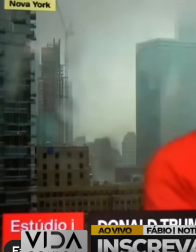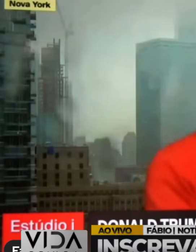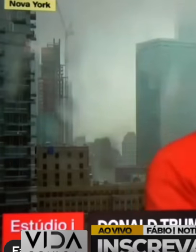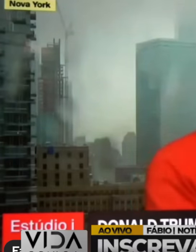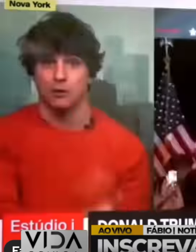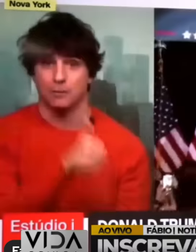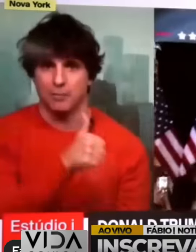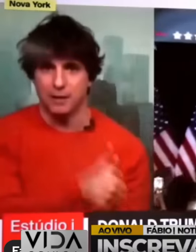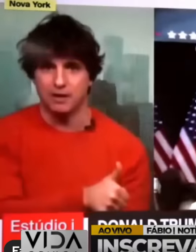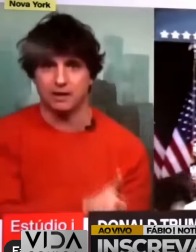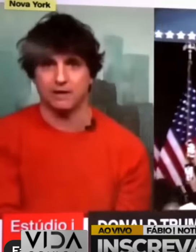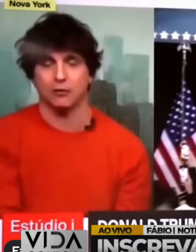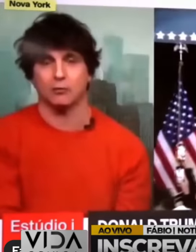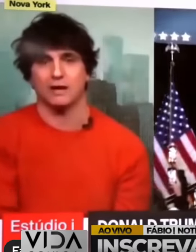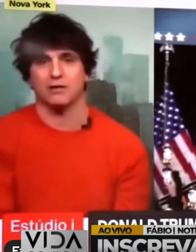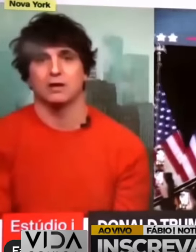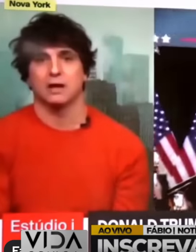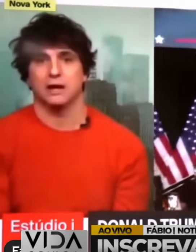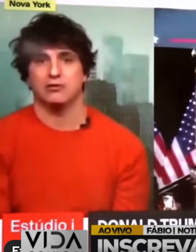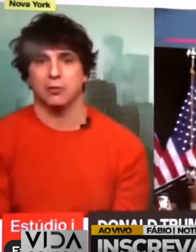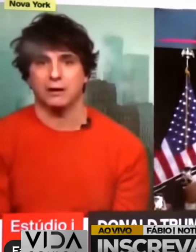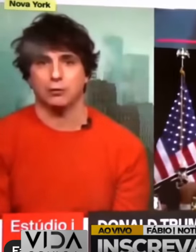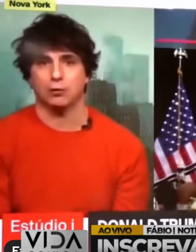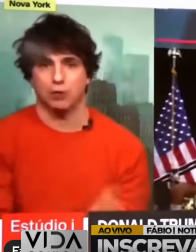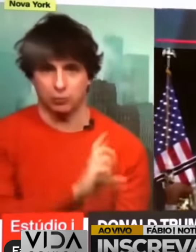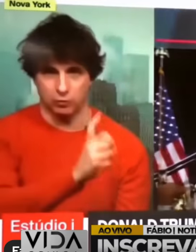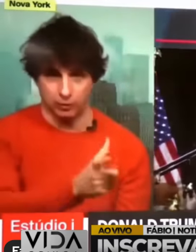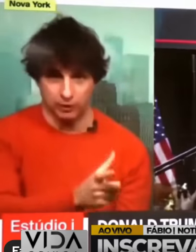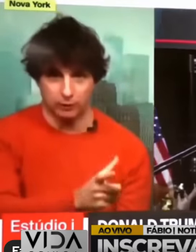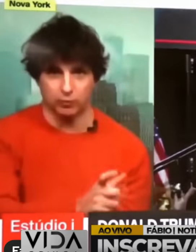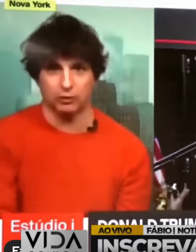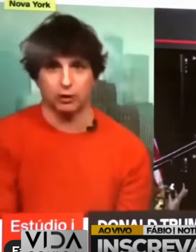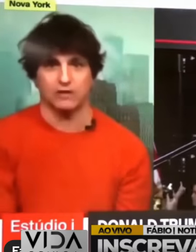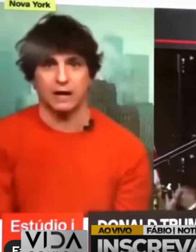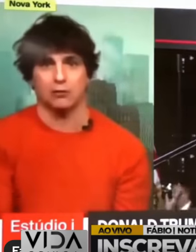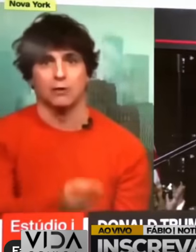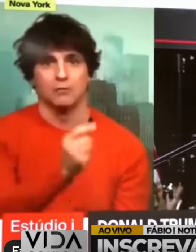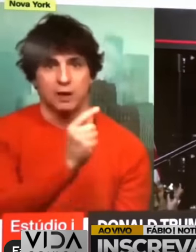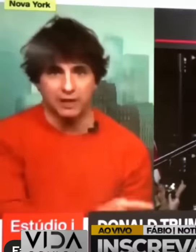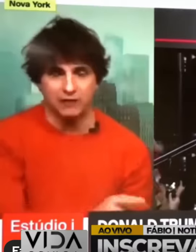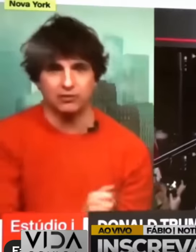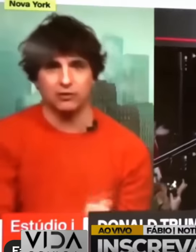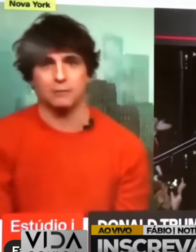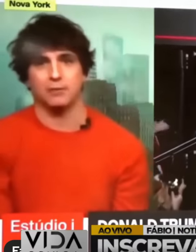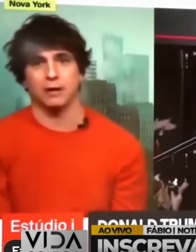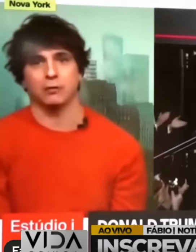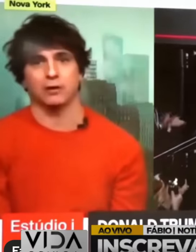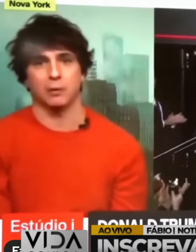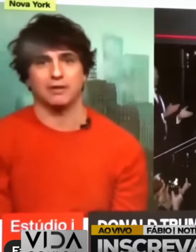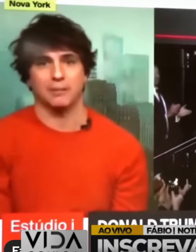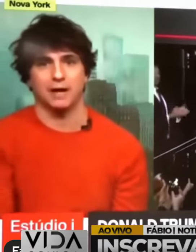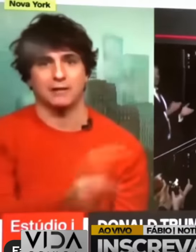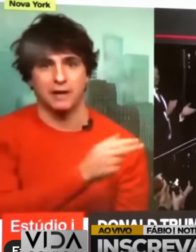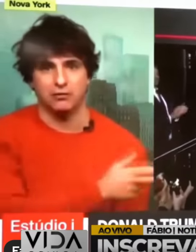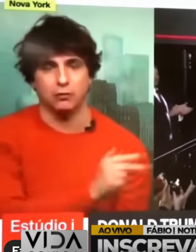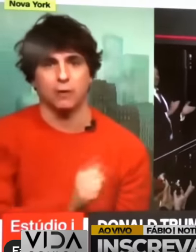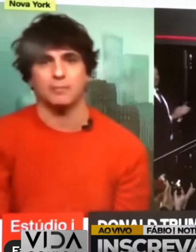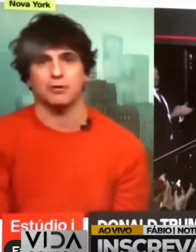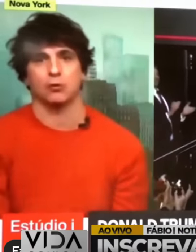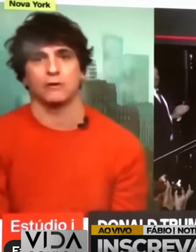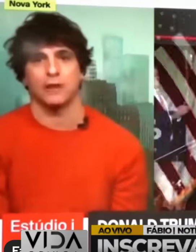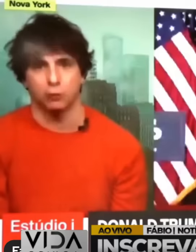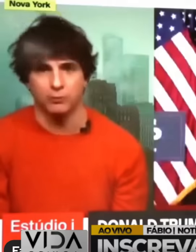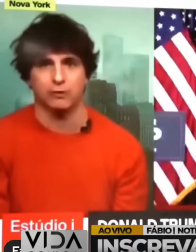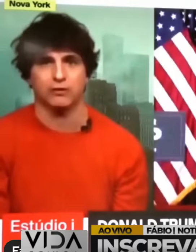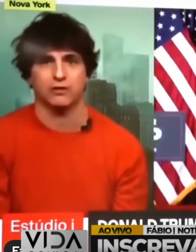americana estar bem, PIB crescendo mais de 4% em termos anualizados, a taxa de desemprego no menor patamar desde que o